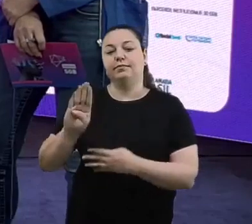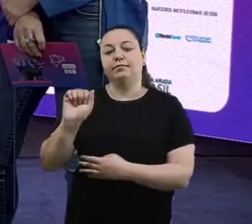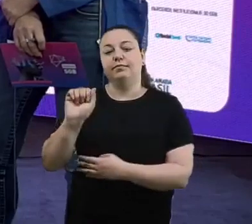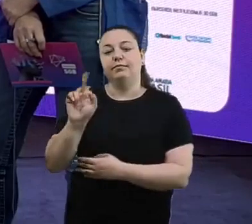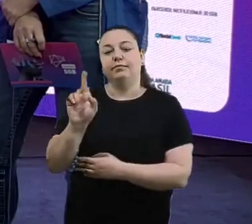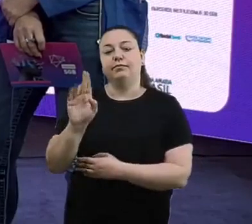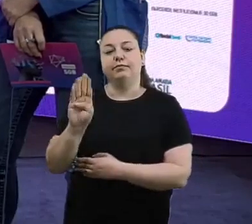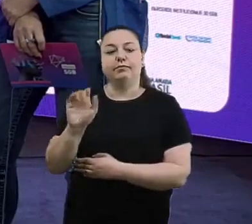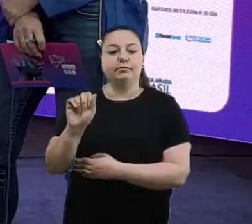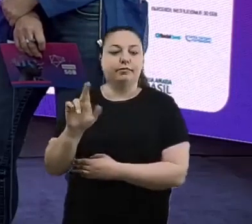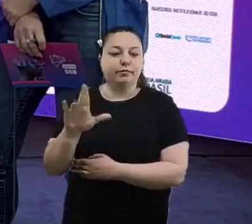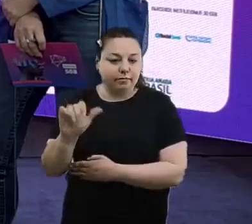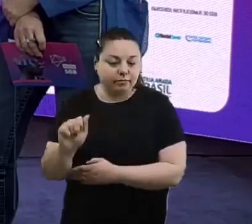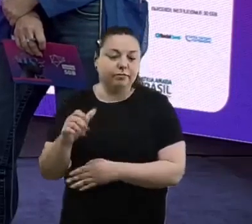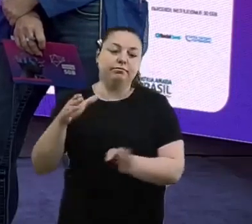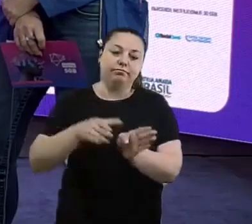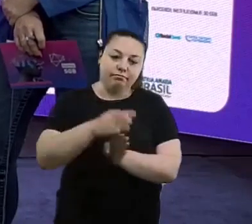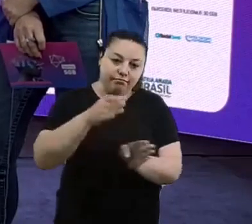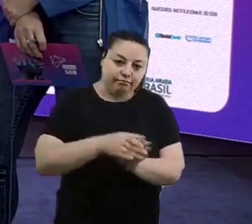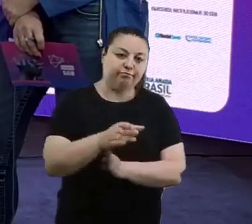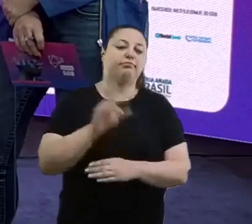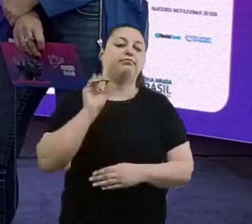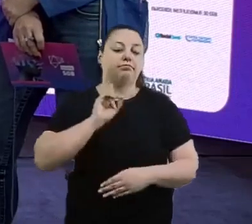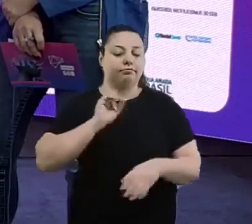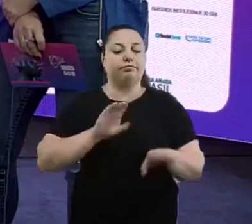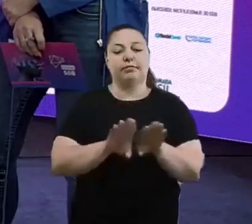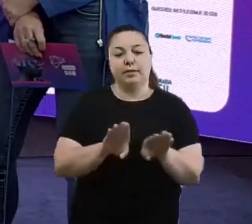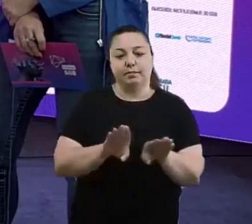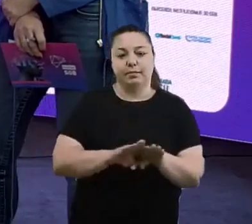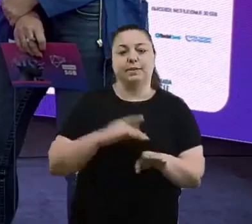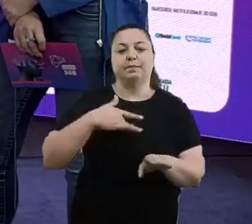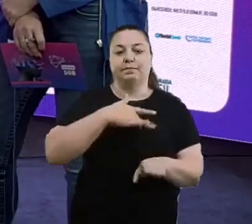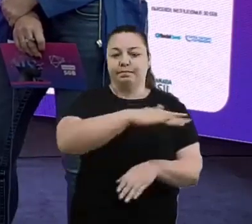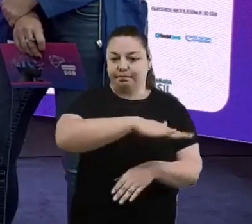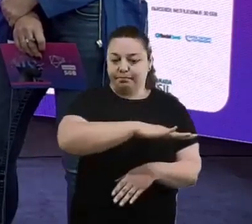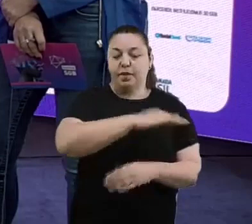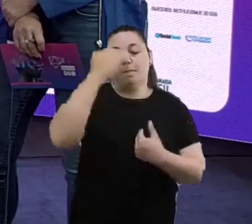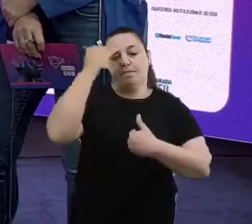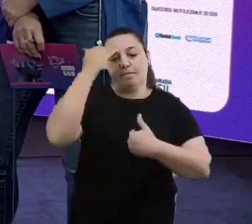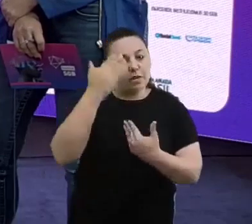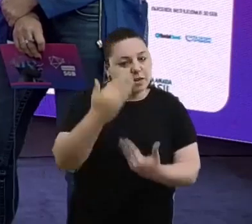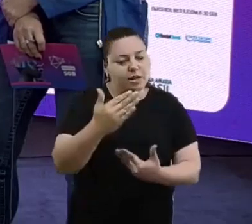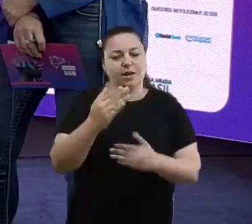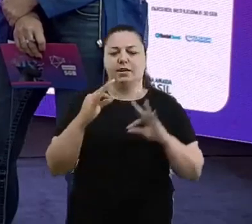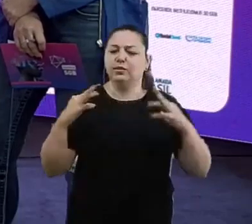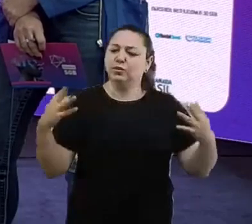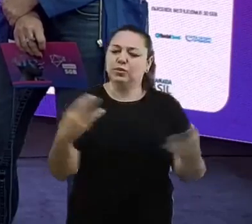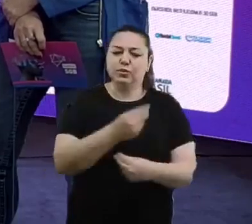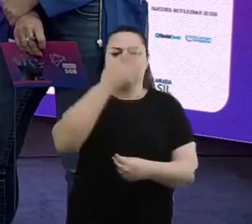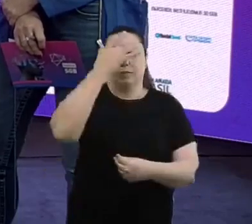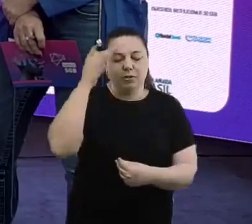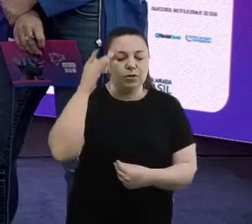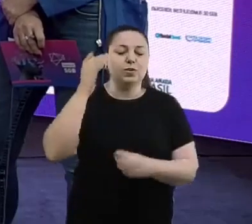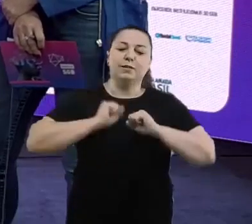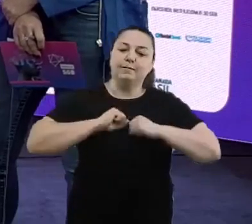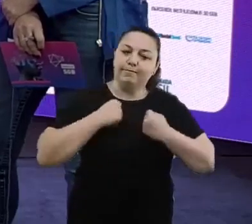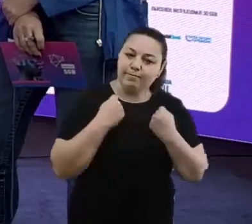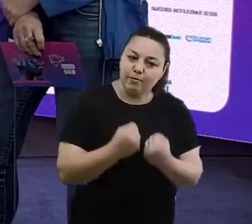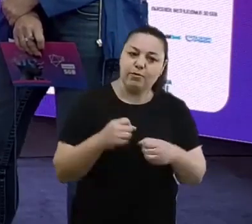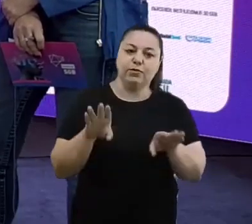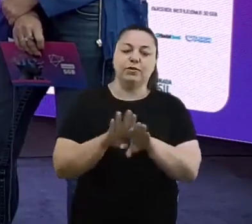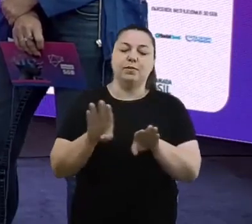a Secretaria de Saúde de Minas Gerais. Então, muito obrigado, mentores e mentoras, por todo o esforço, por toda a dedicação e ensinamentos que vocês trouxeram para a